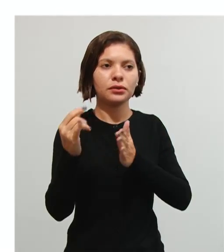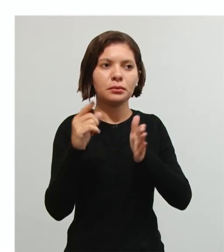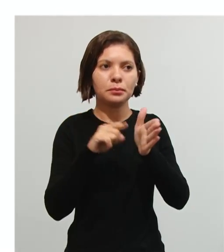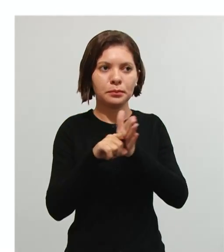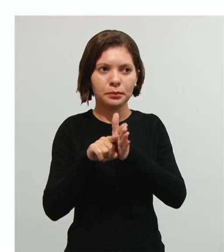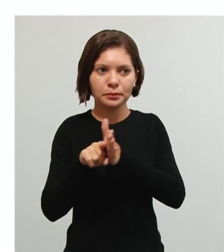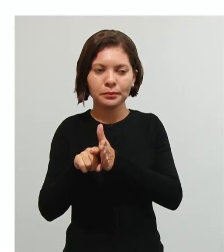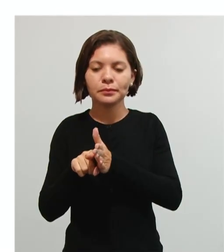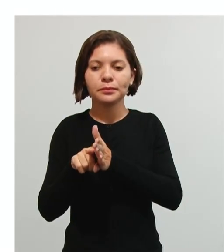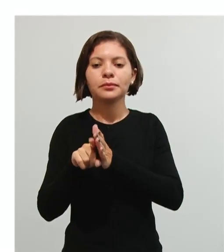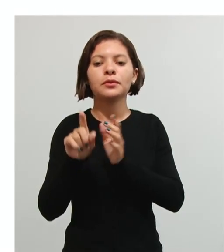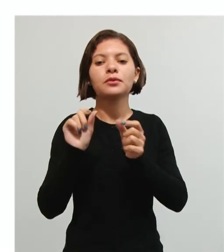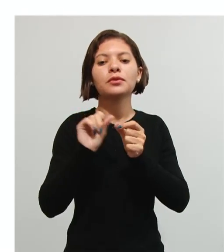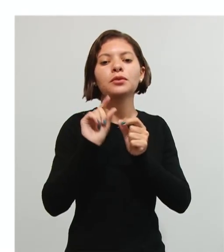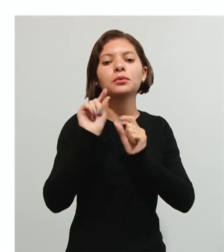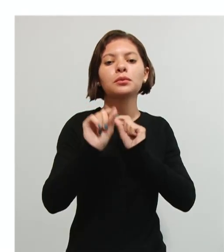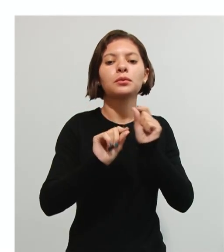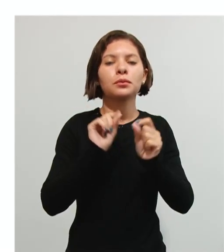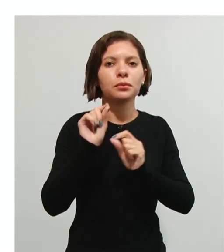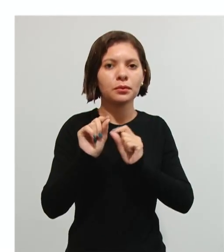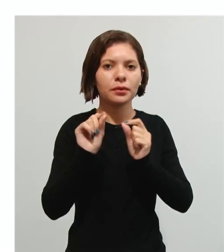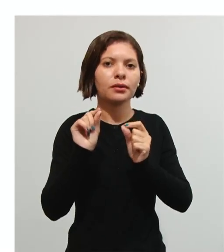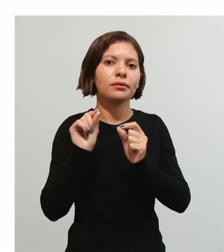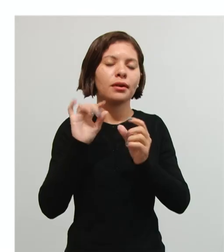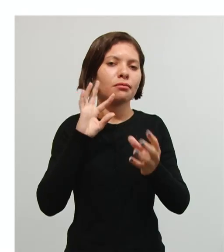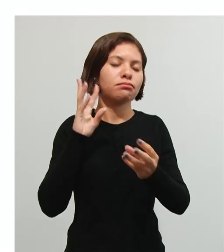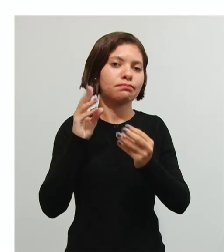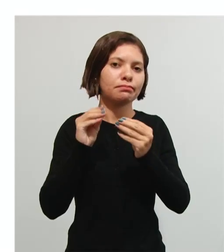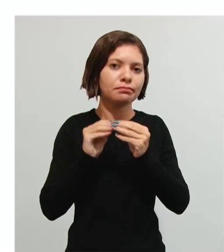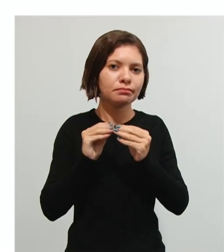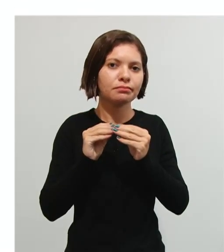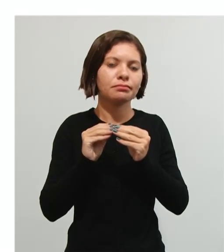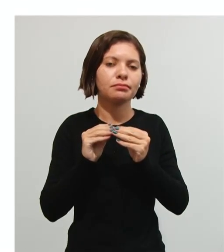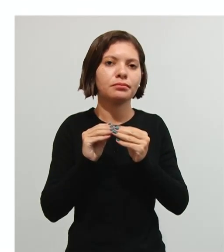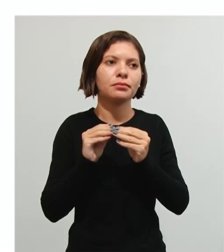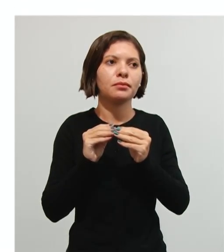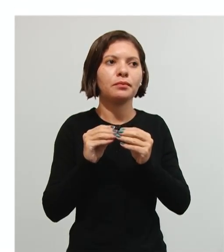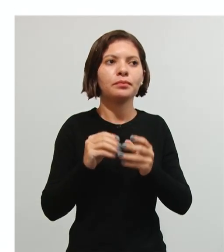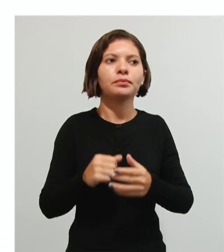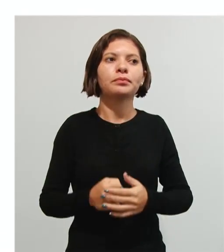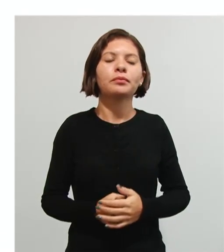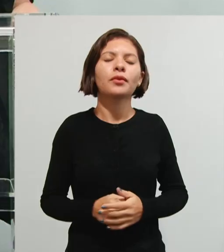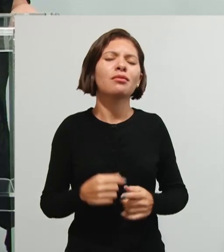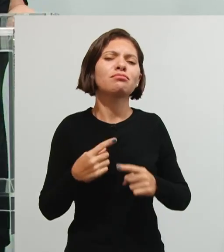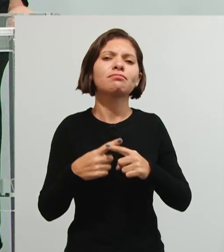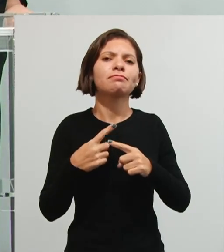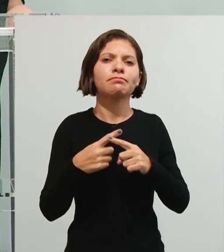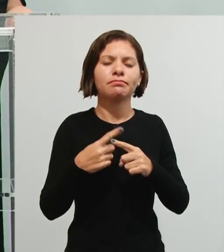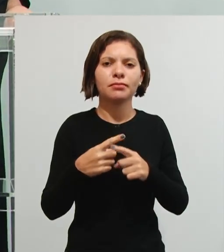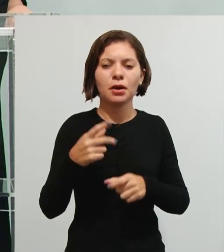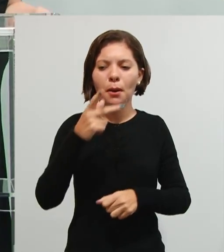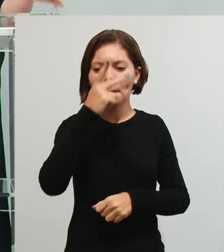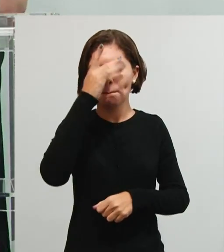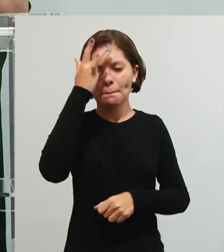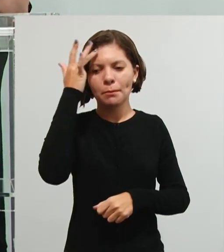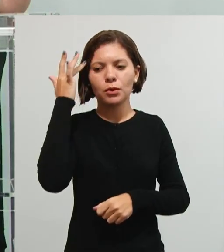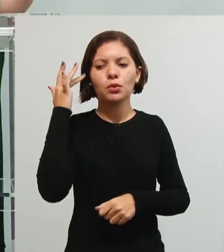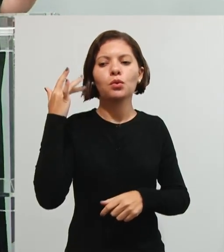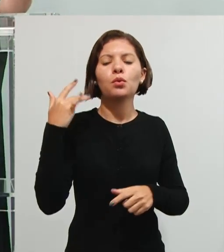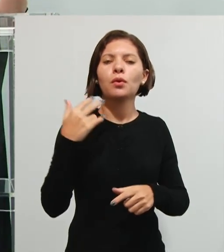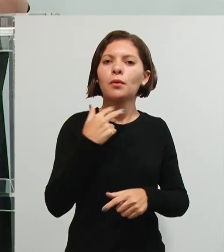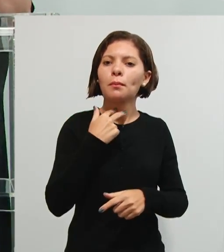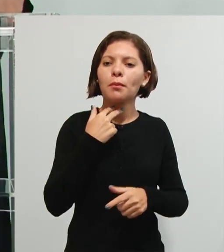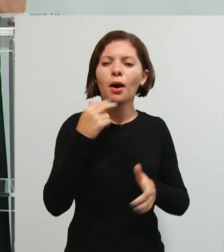tem esse capítulo que é a revisão de literatura. Por quê? Porque a pessoa ela não pode sair